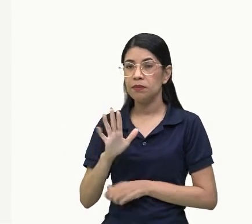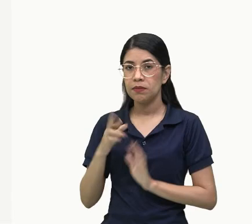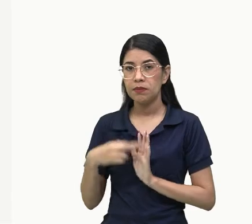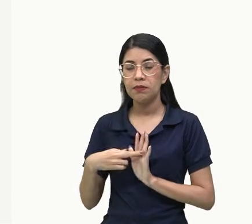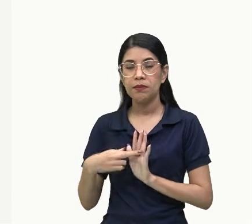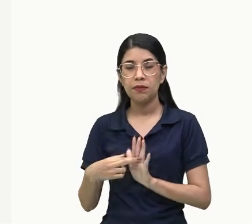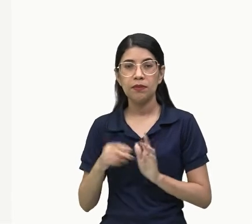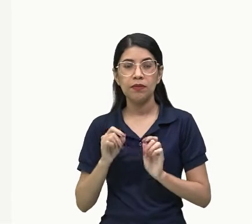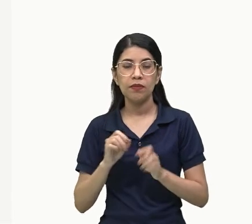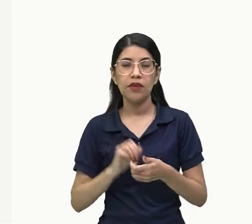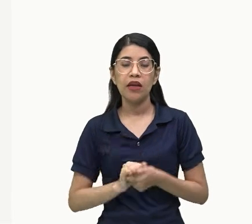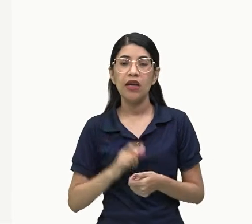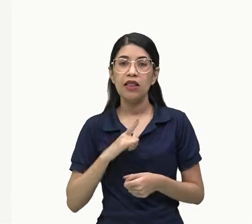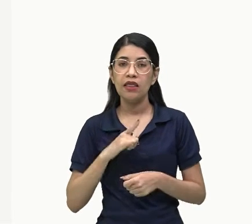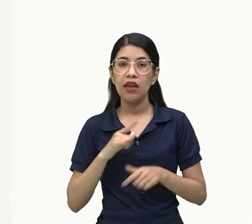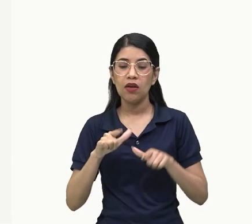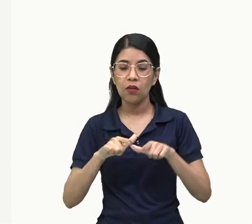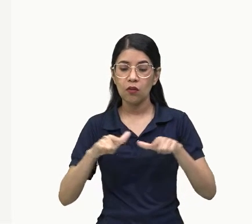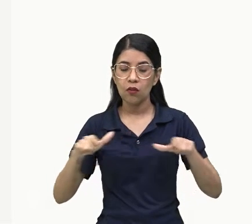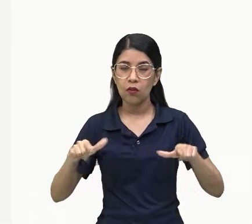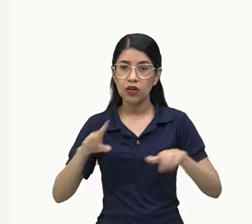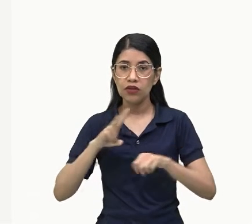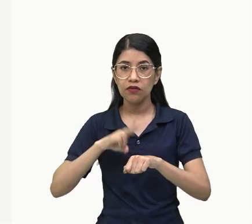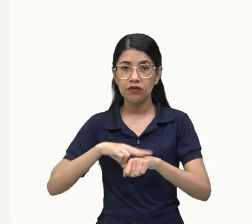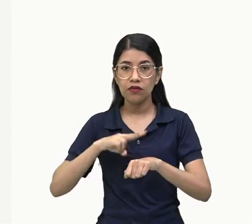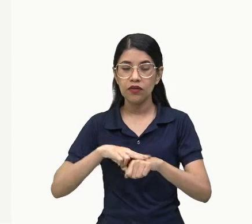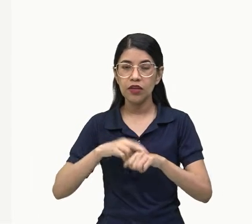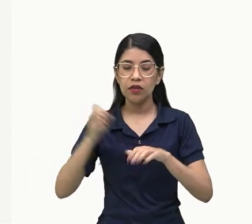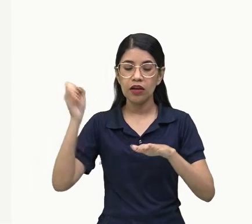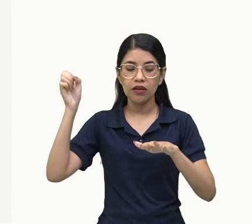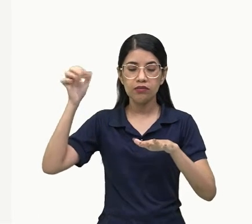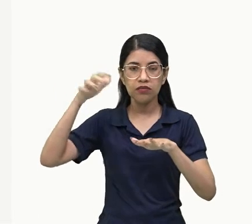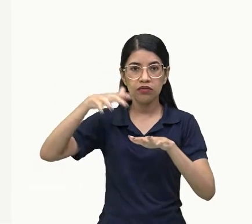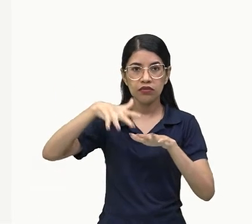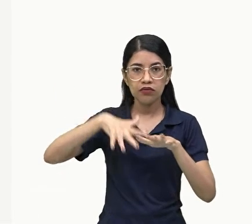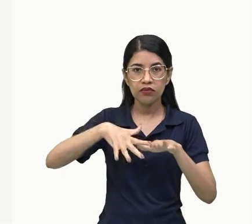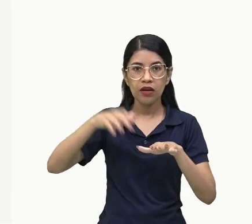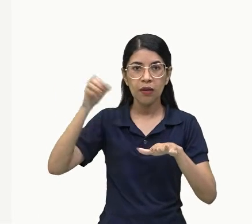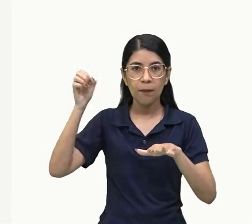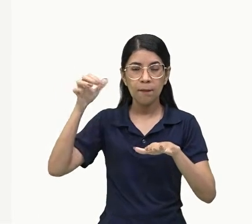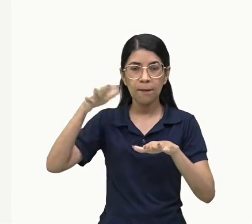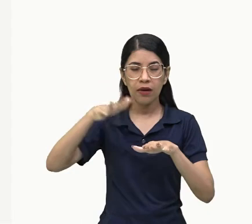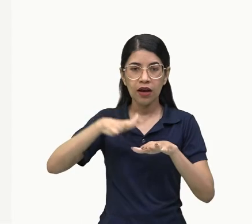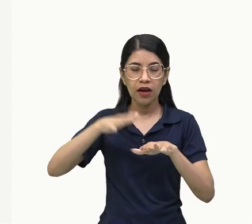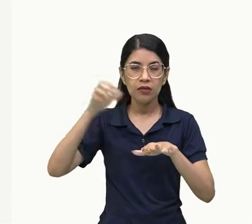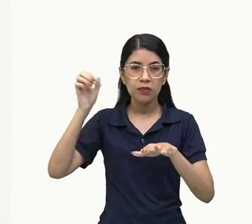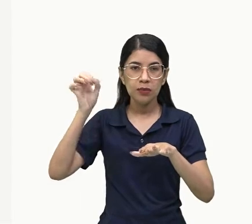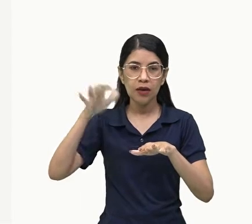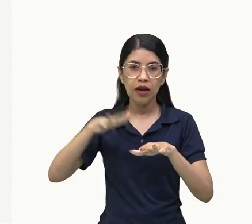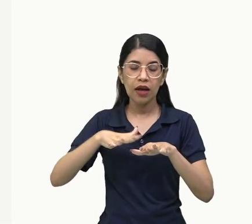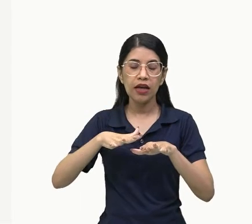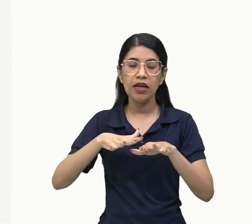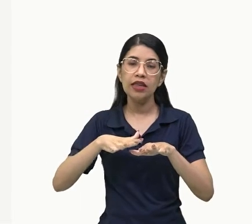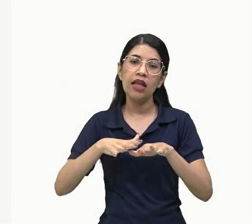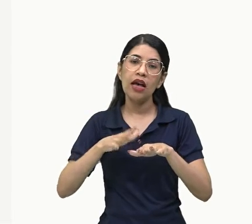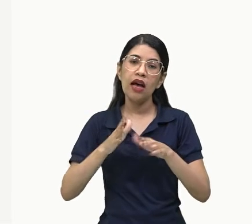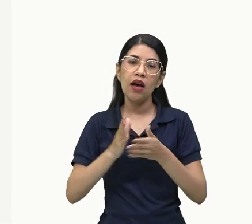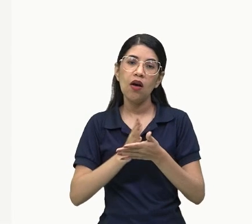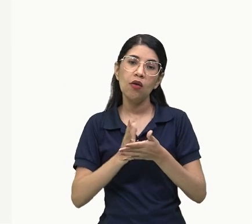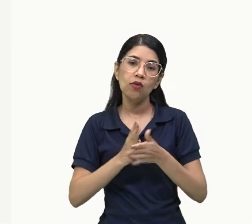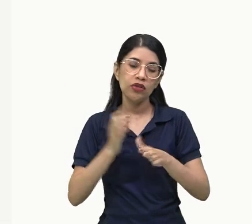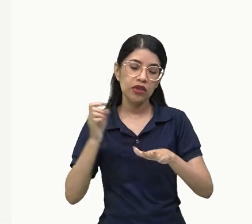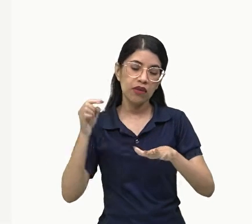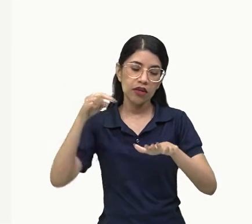gente tem aqui uma placa de vidro e alguns raios que chegam aqui, os raios incidentes que chegam na placa de vidro, são refletidos.